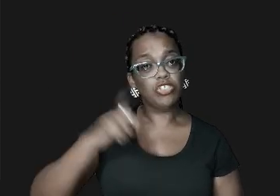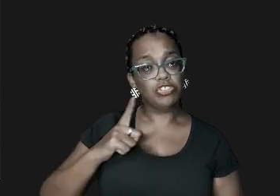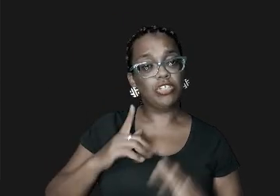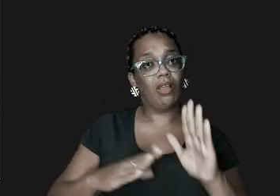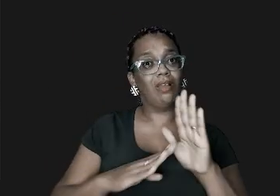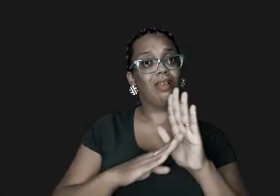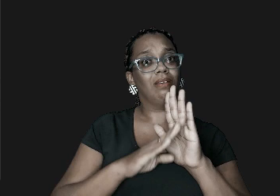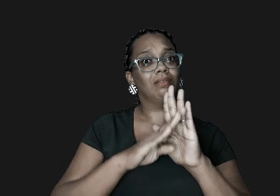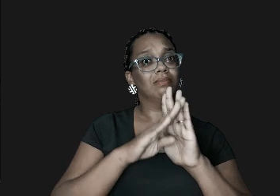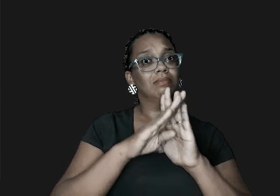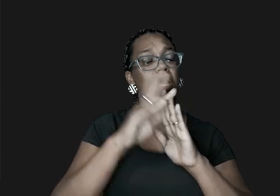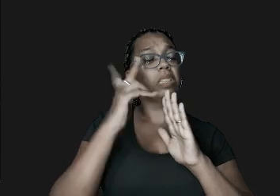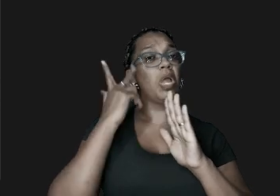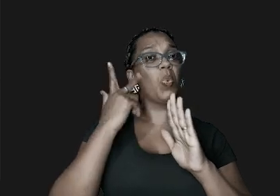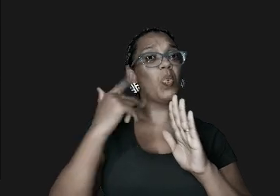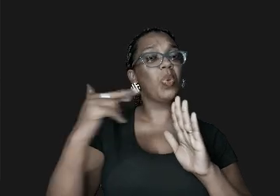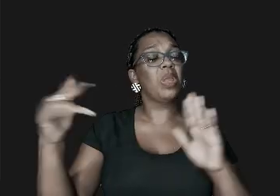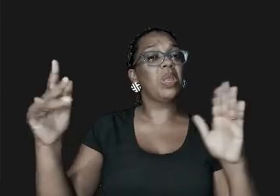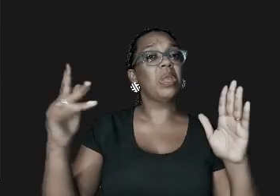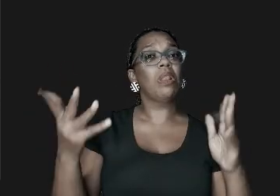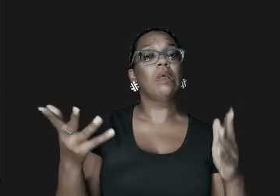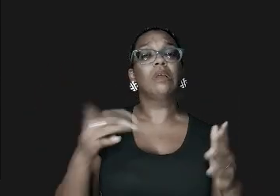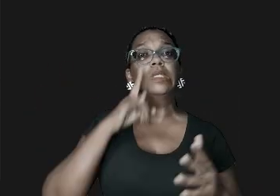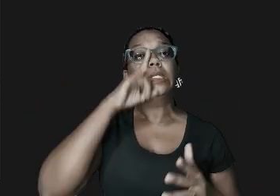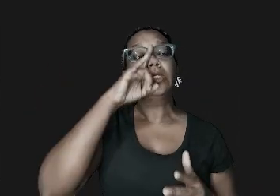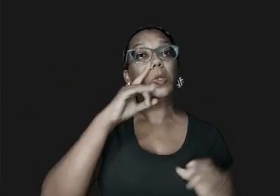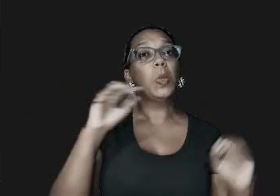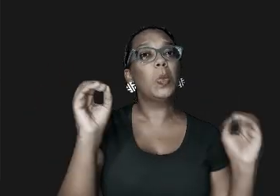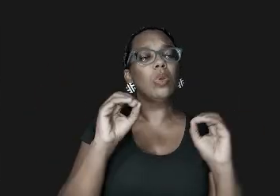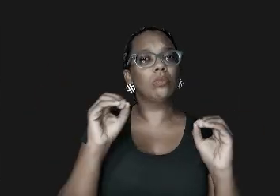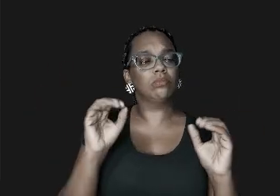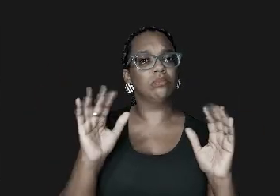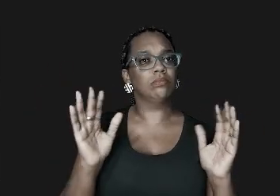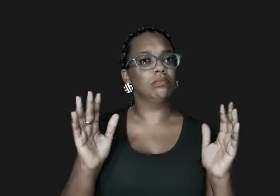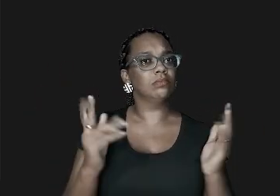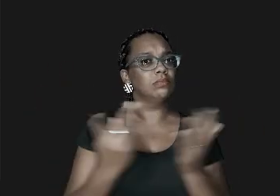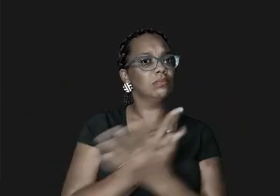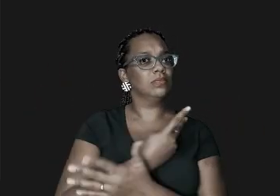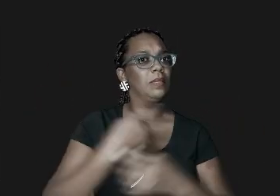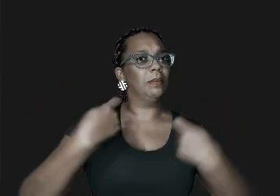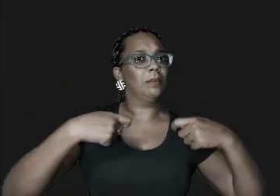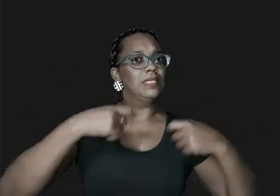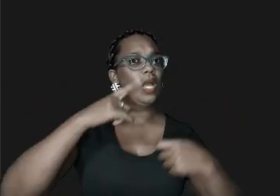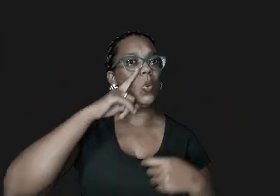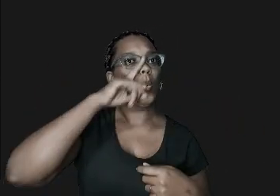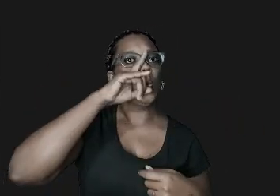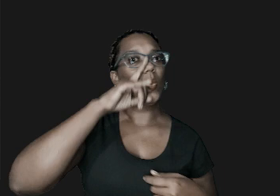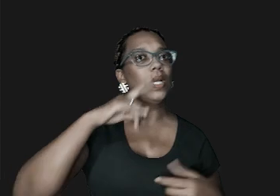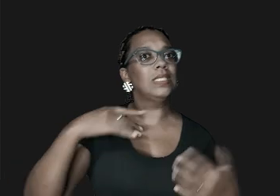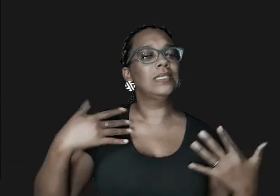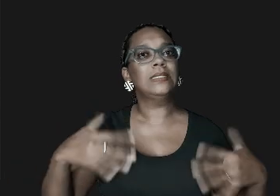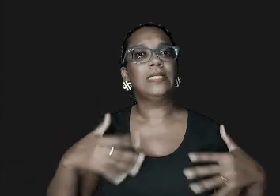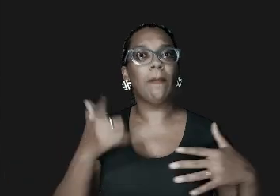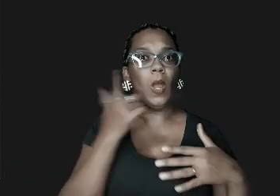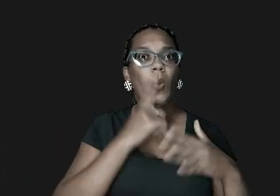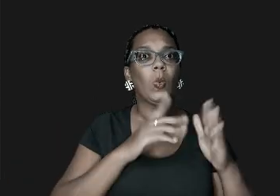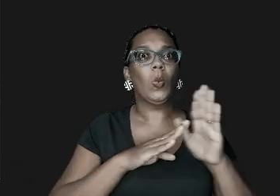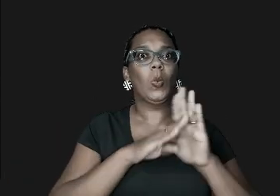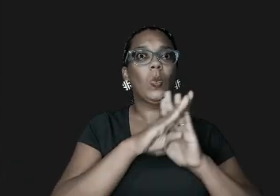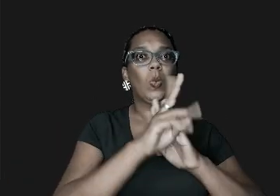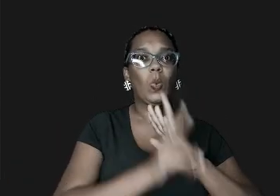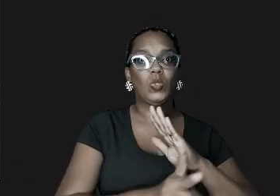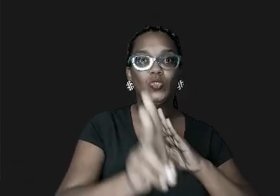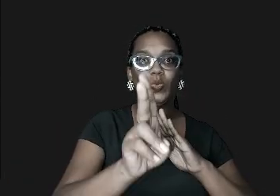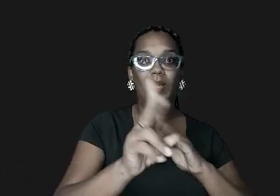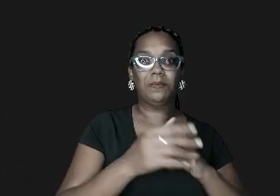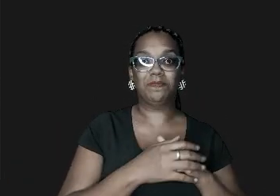aquelas pessoas que tinham uma rentabilidade relativamente é tranquila sem correr risco passou a precisar